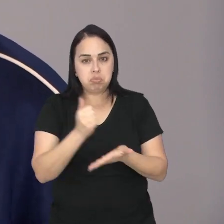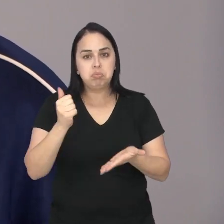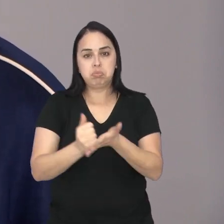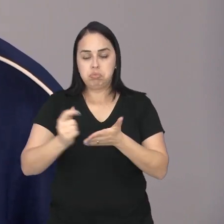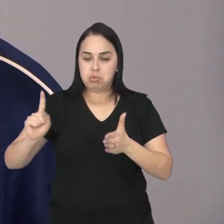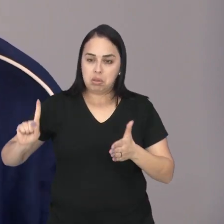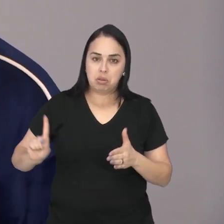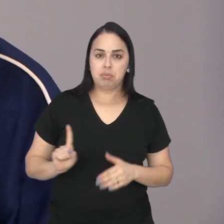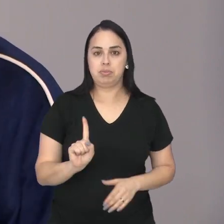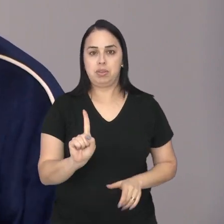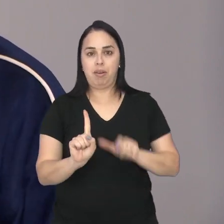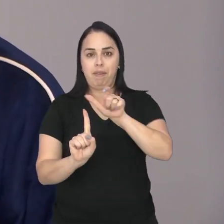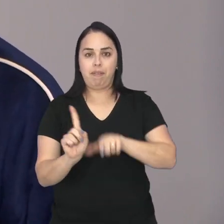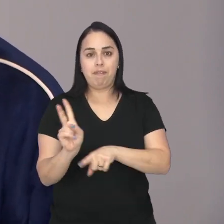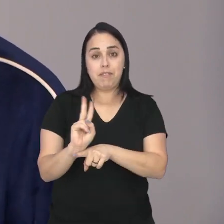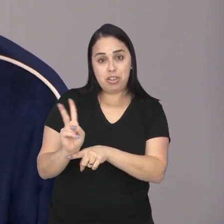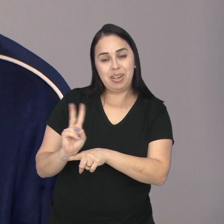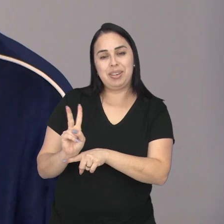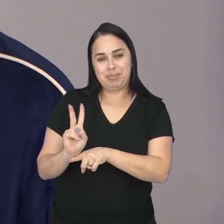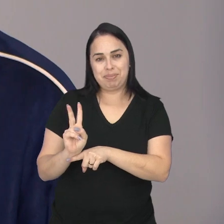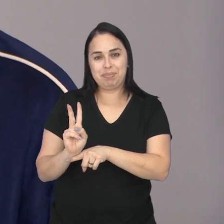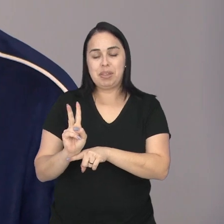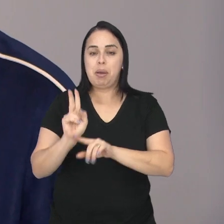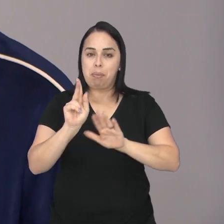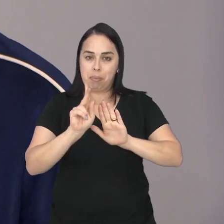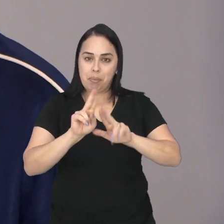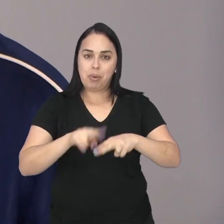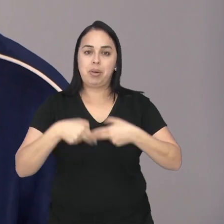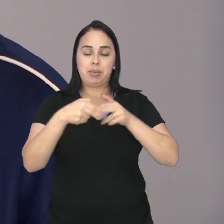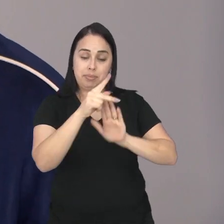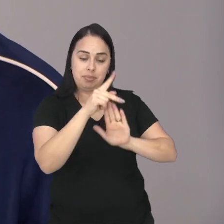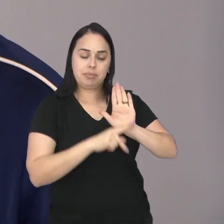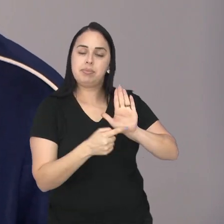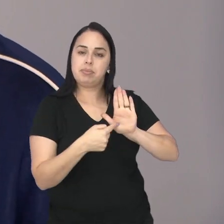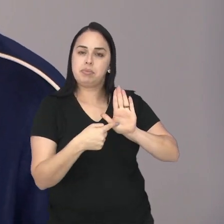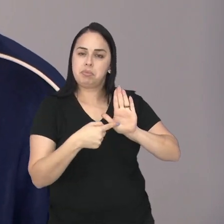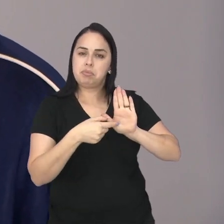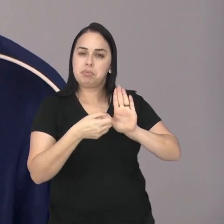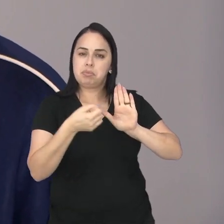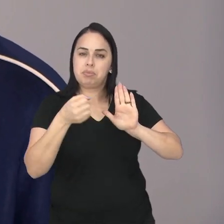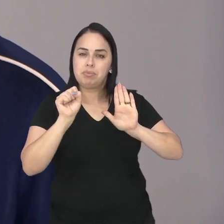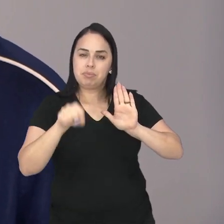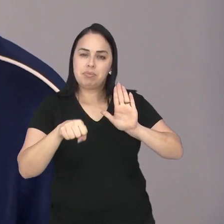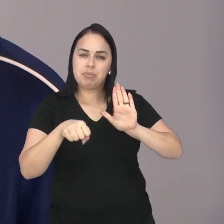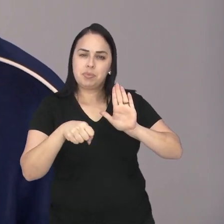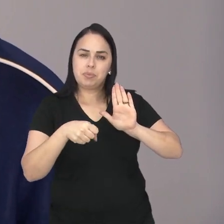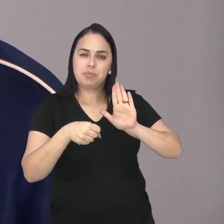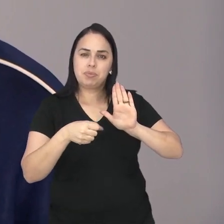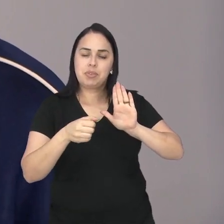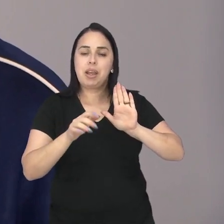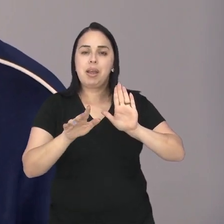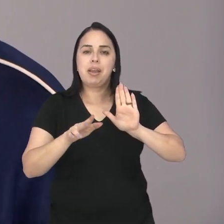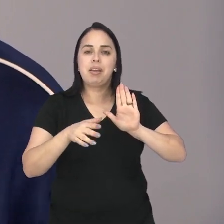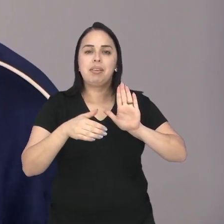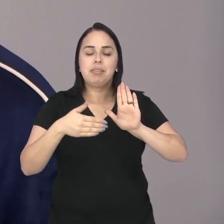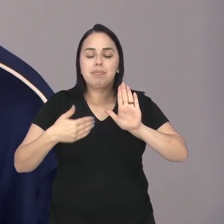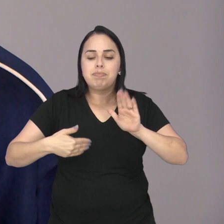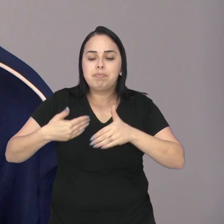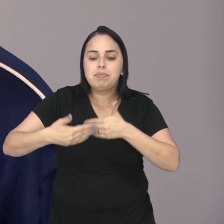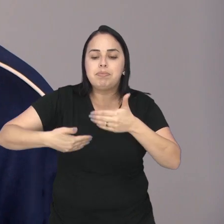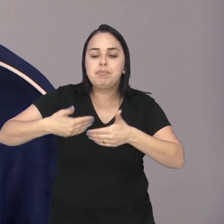a figura do vigilante então o projeto traz sim mais um passo